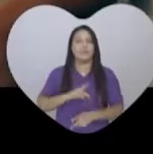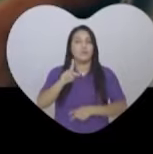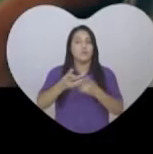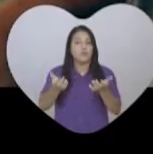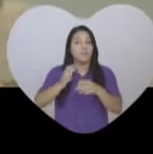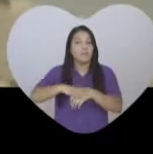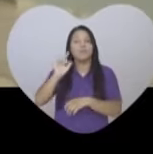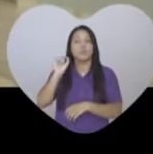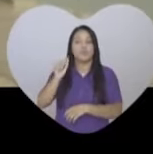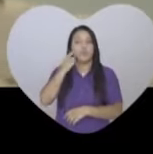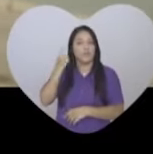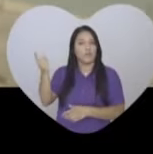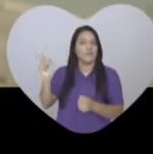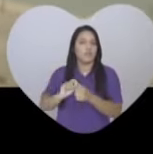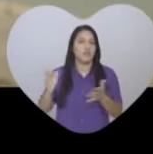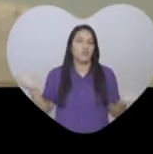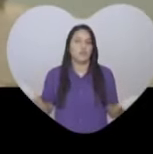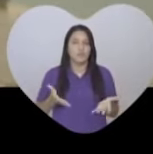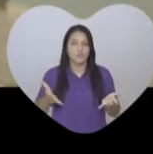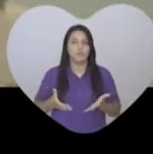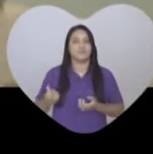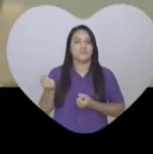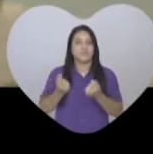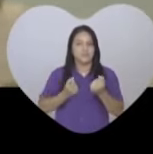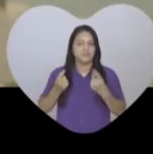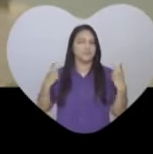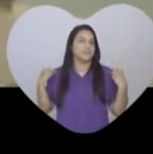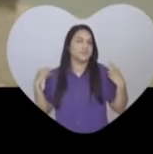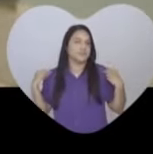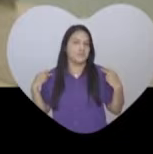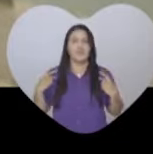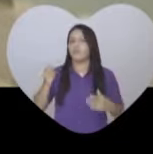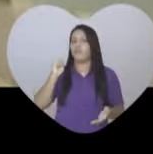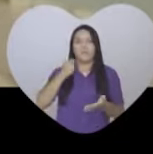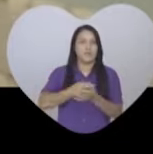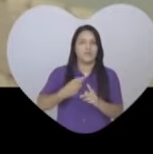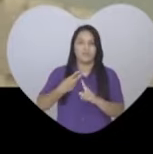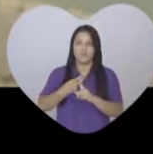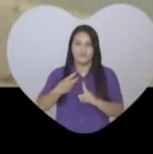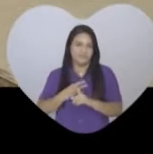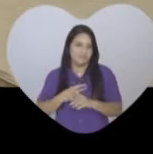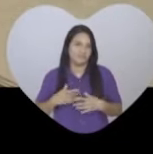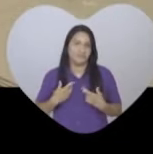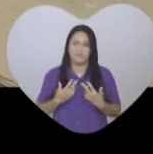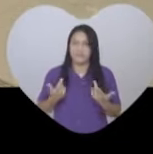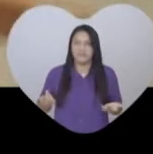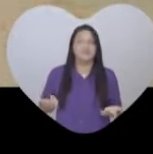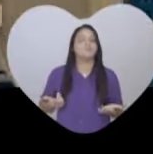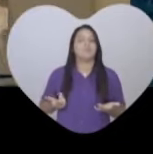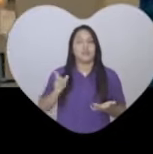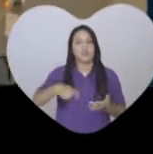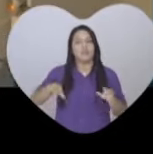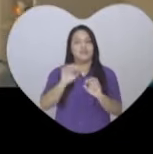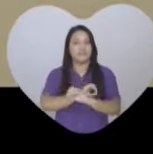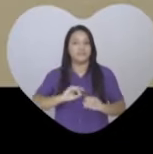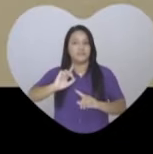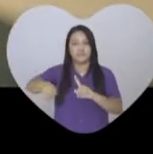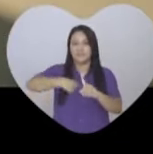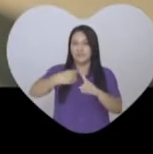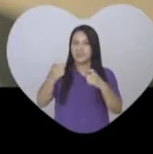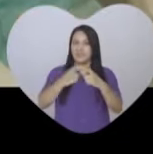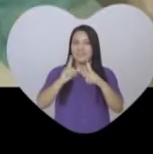com aplicativo. O povo quer mal, quem é o que o cara vai fazer agora? Motorista de aplicativo não vai pagar IPVA. IPVA zero. Paulo